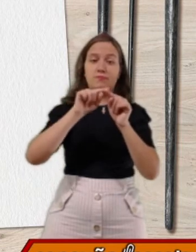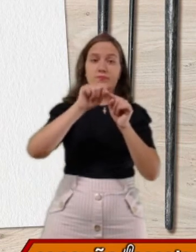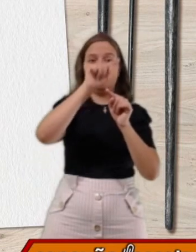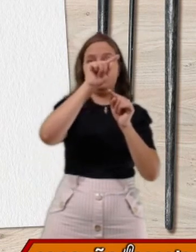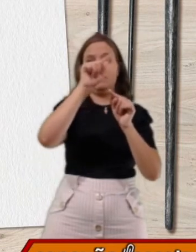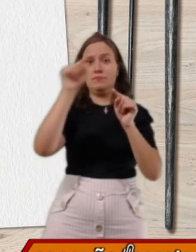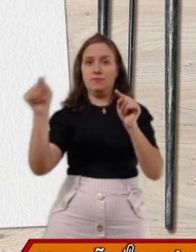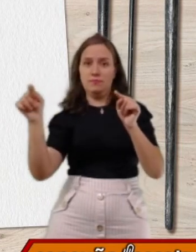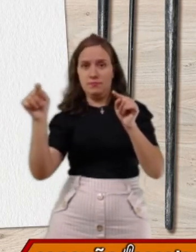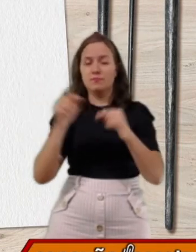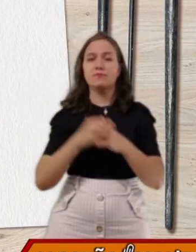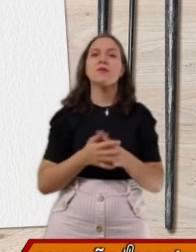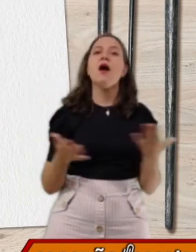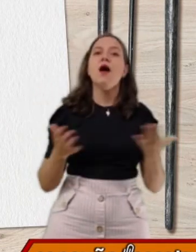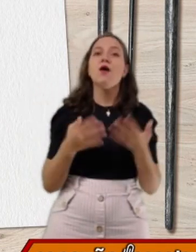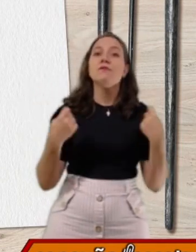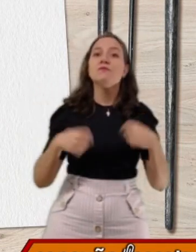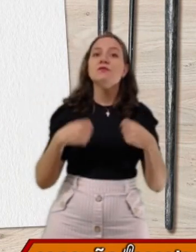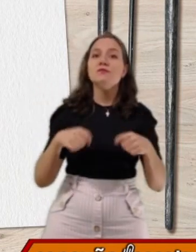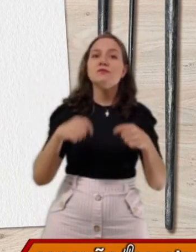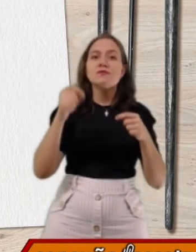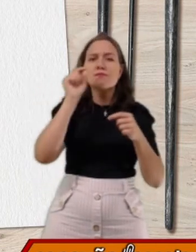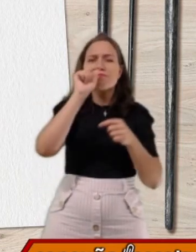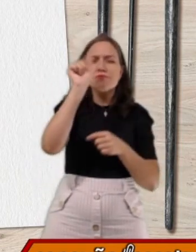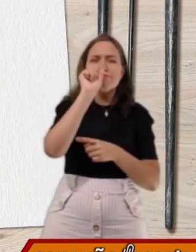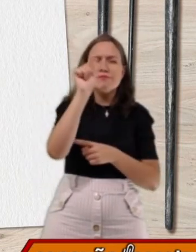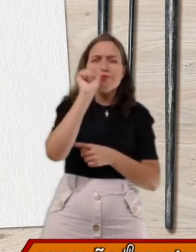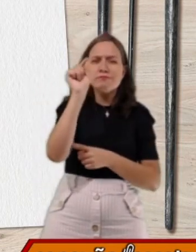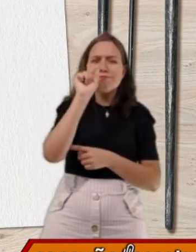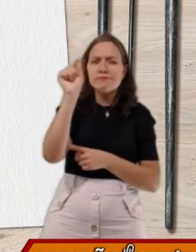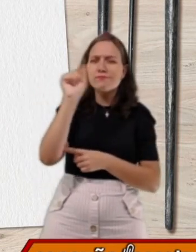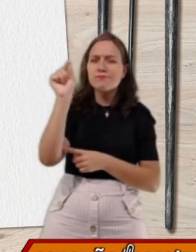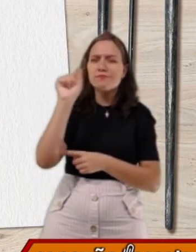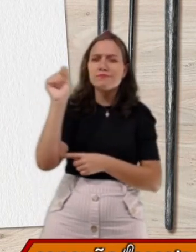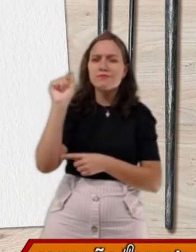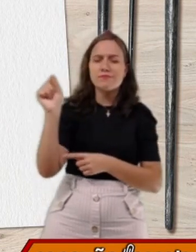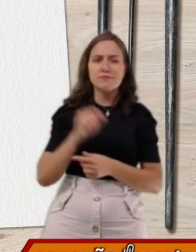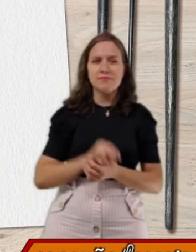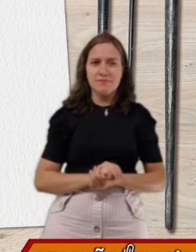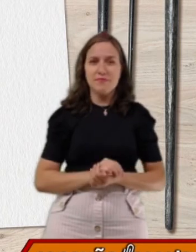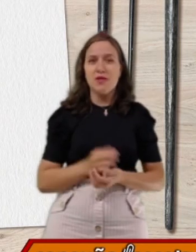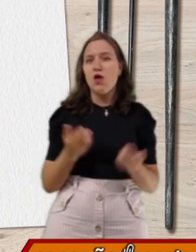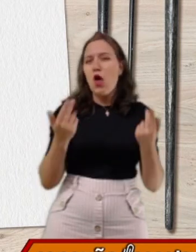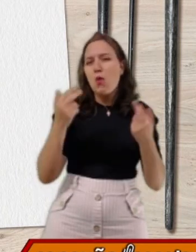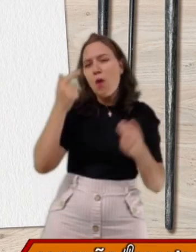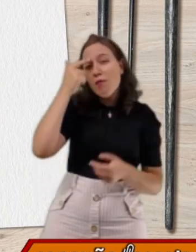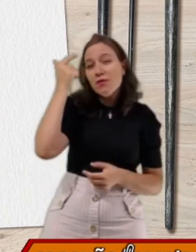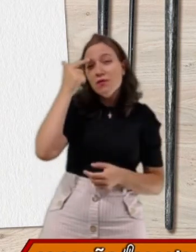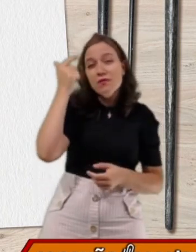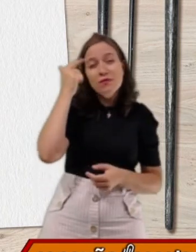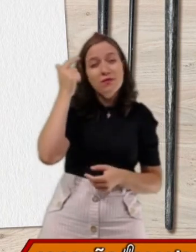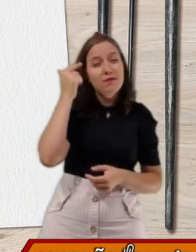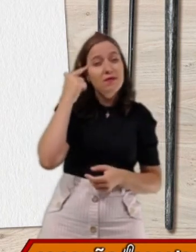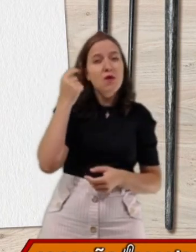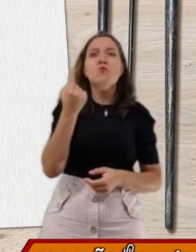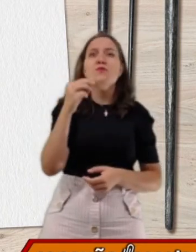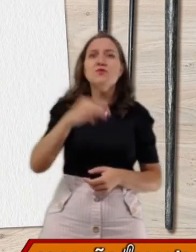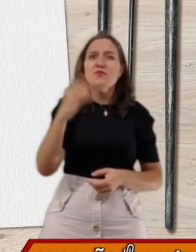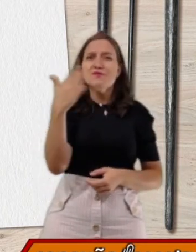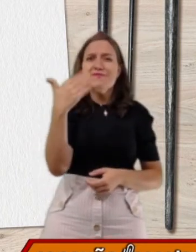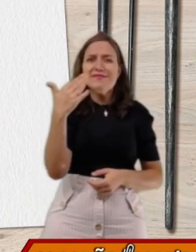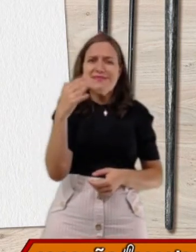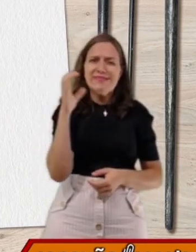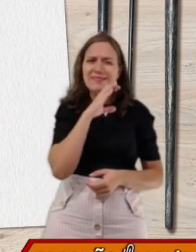Oi gente agora faz os peninha aí para passar a realidade a gente eu tenho menos um minuto vem comigo